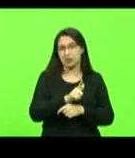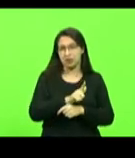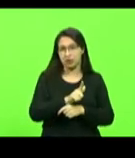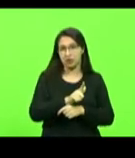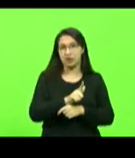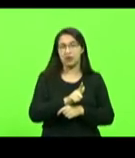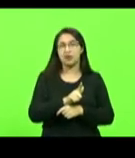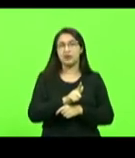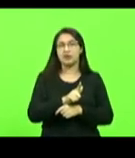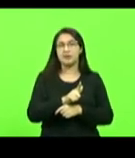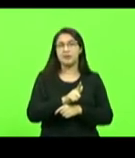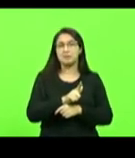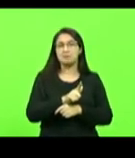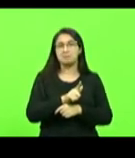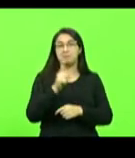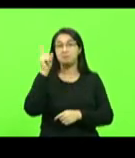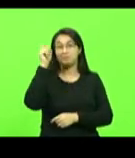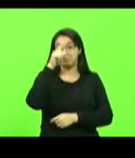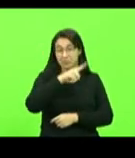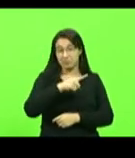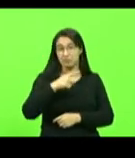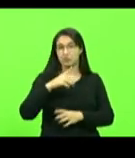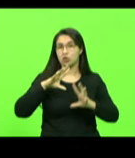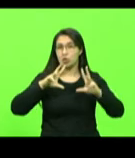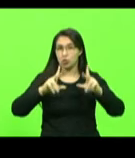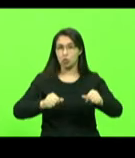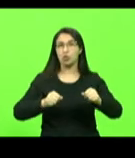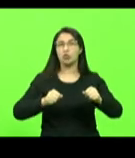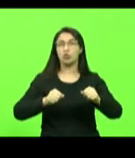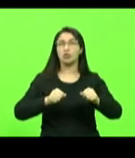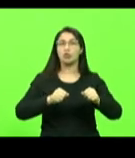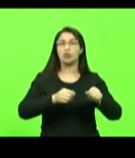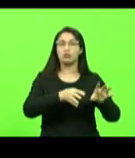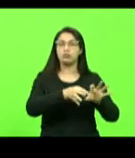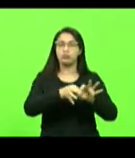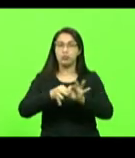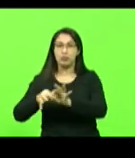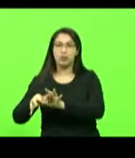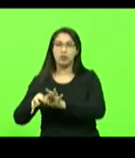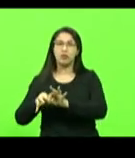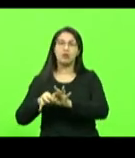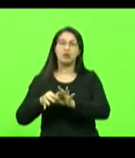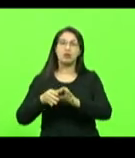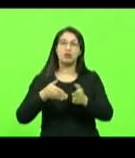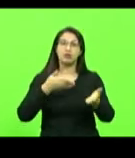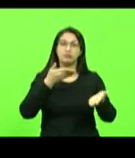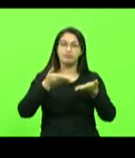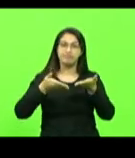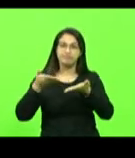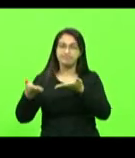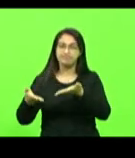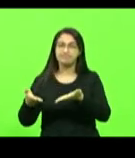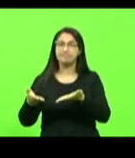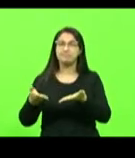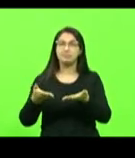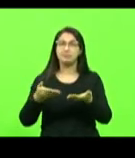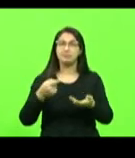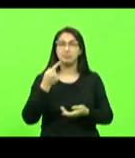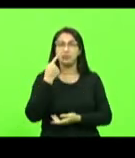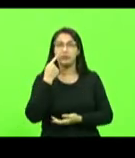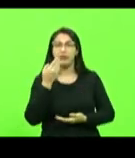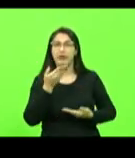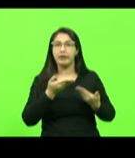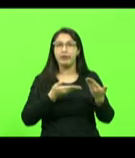complexidade, que trata, né, de toda a rede de acolhimento do Estado, tem toda essa questão da regionalização para acompanhar, né, e vocês imaginam